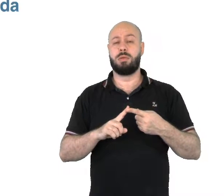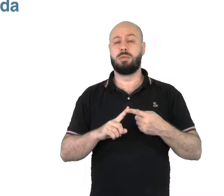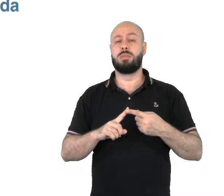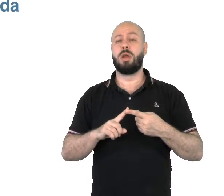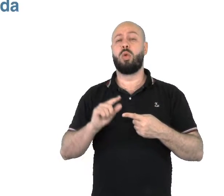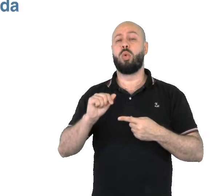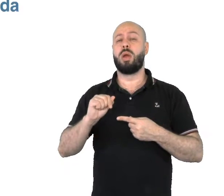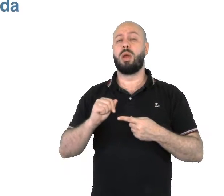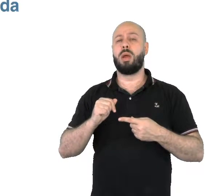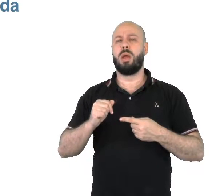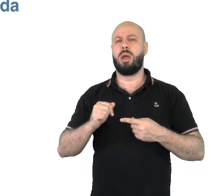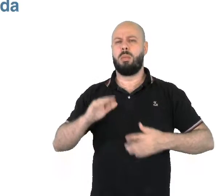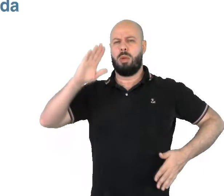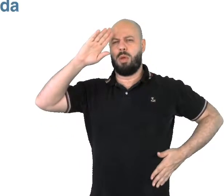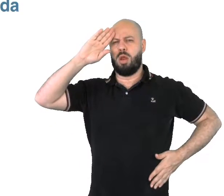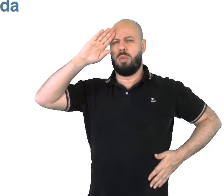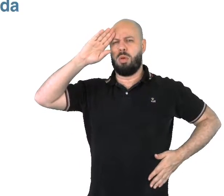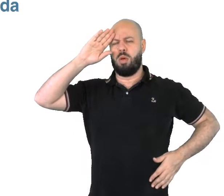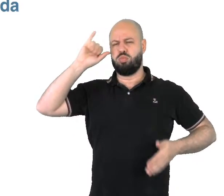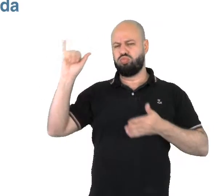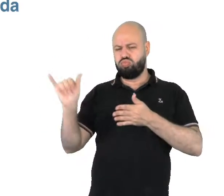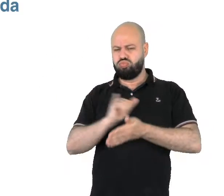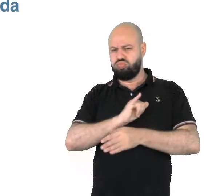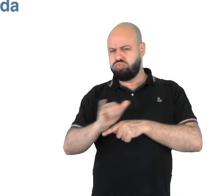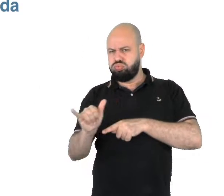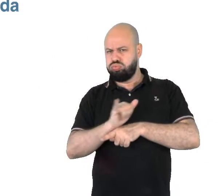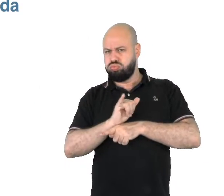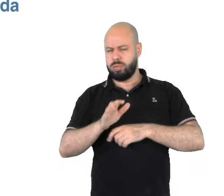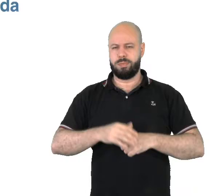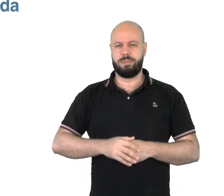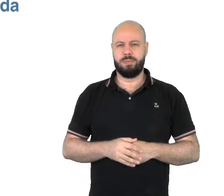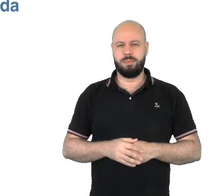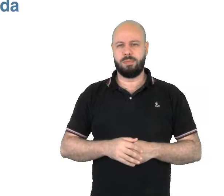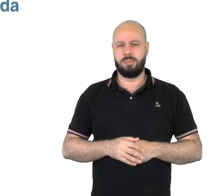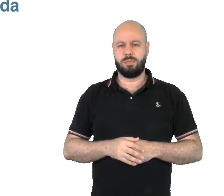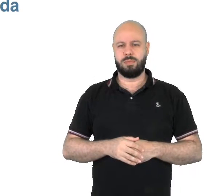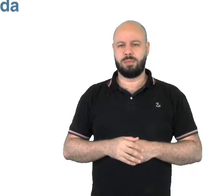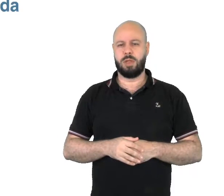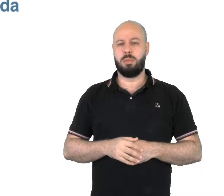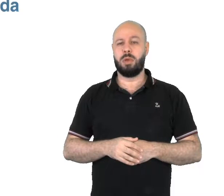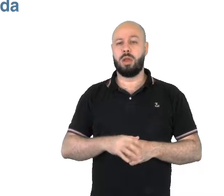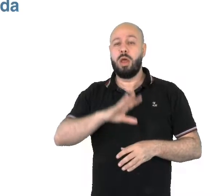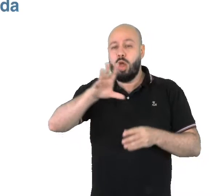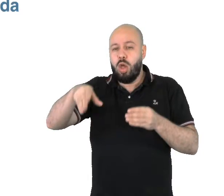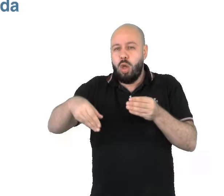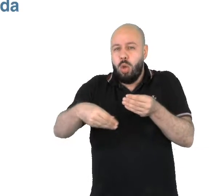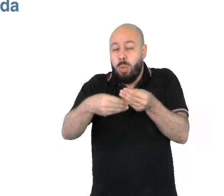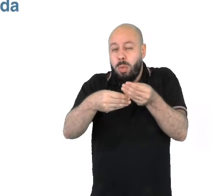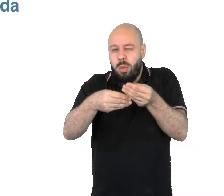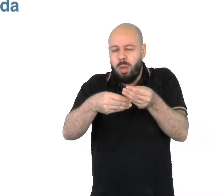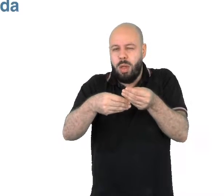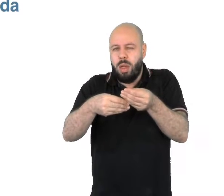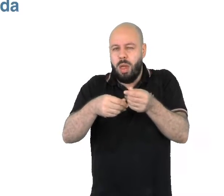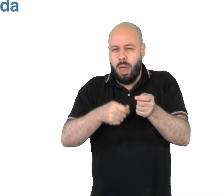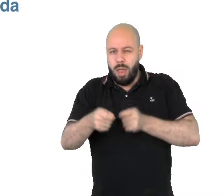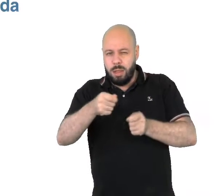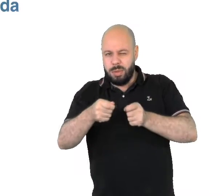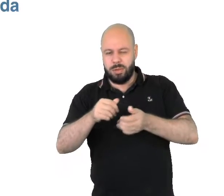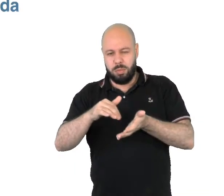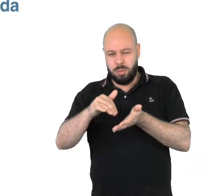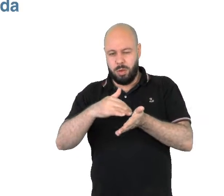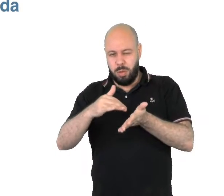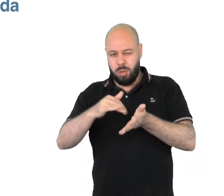pessoal, é militar e estratégica, tá? Com o apêndice da administração. O que